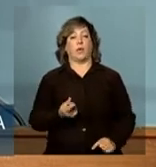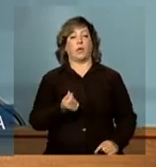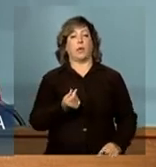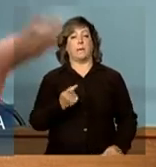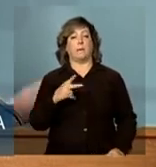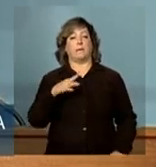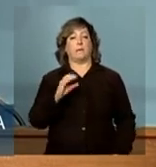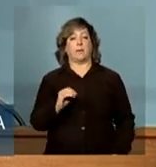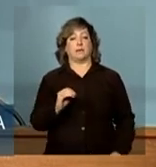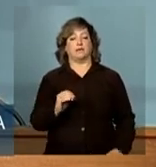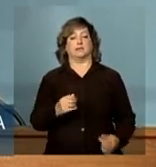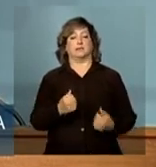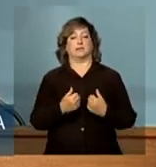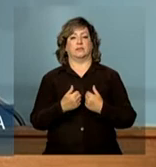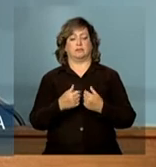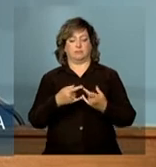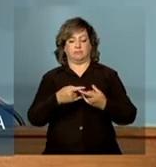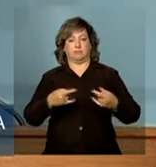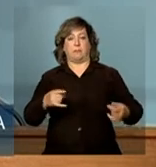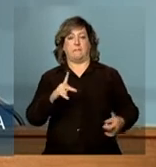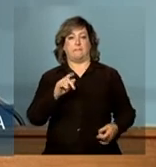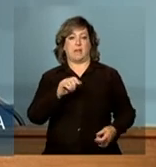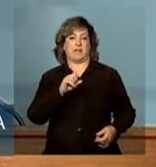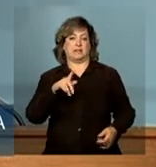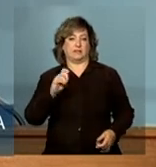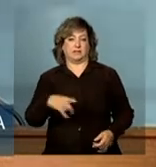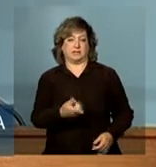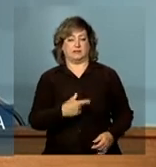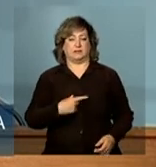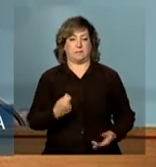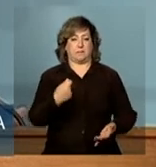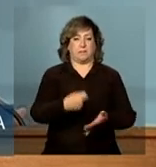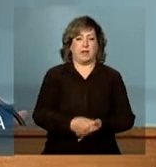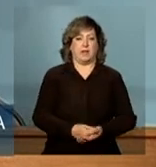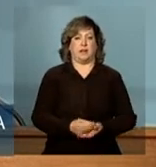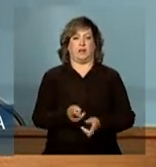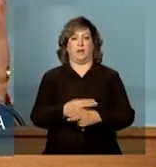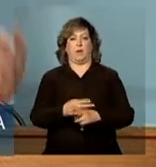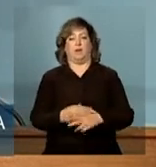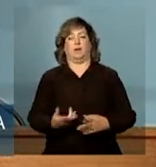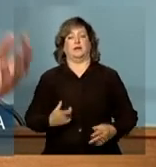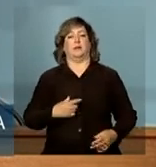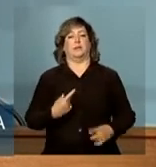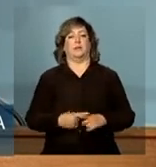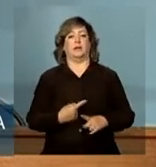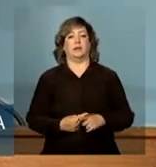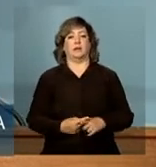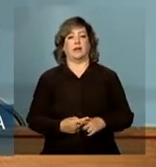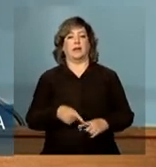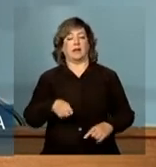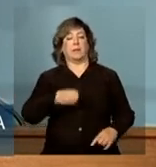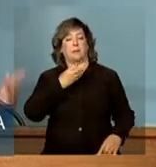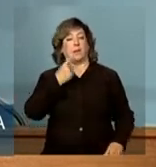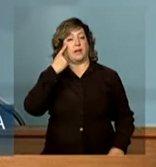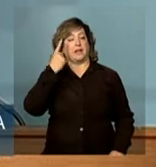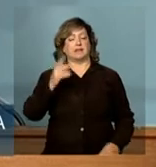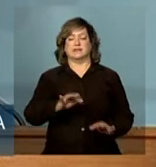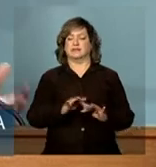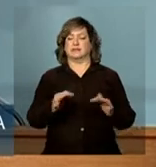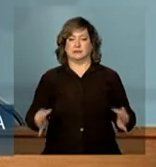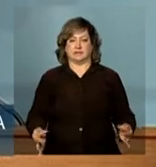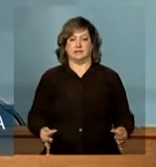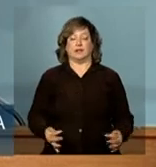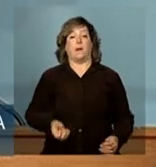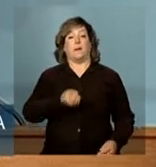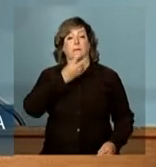das passagens, que vai aumentar o número de passageiros. É uma ideia extremamente simples, como todas as boas ideias. Todas as